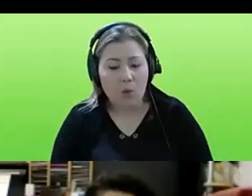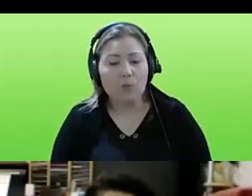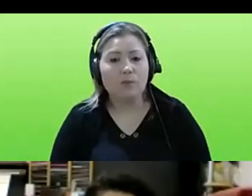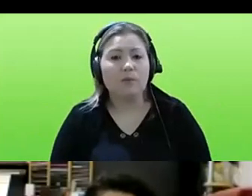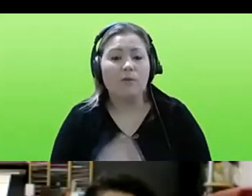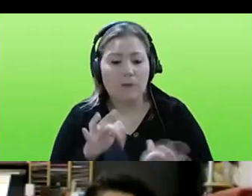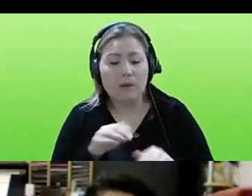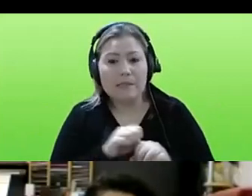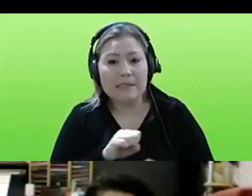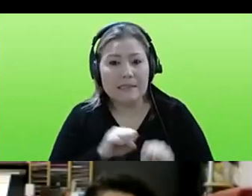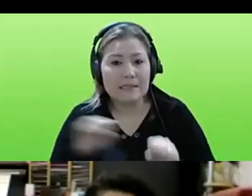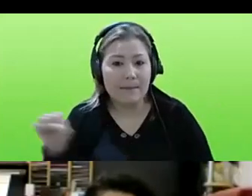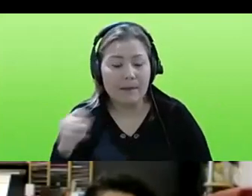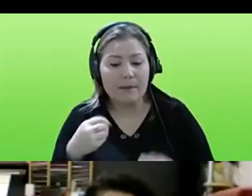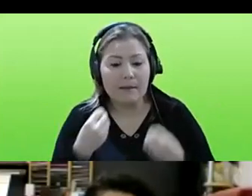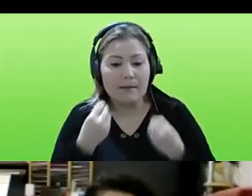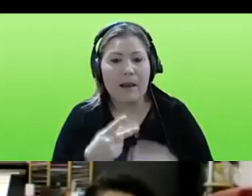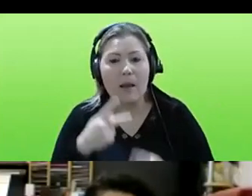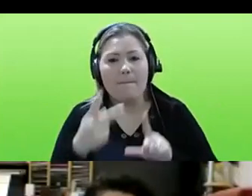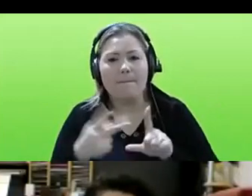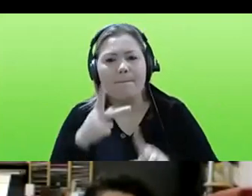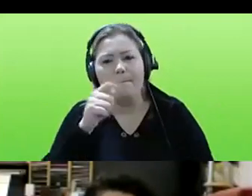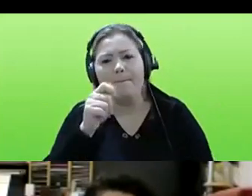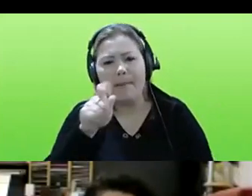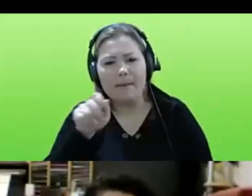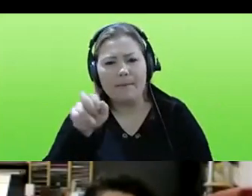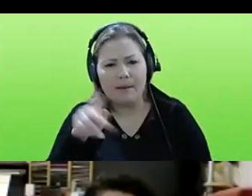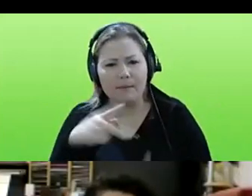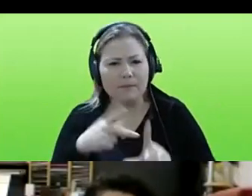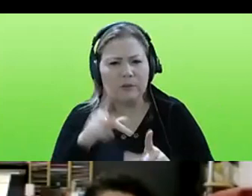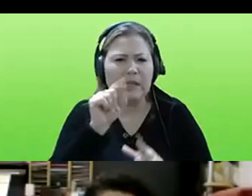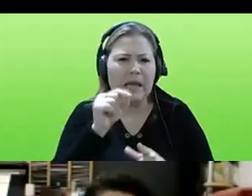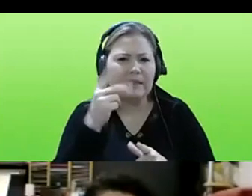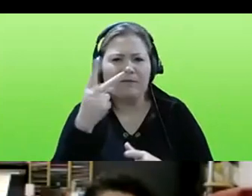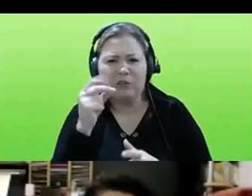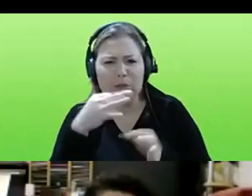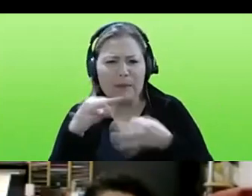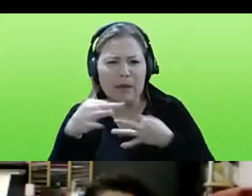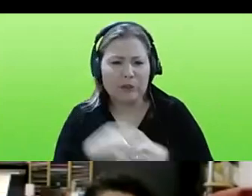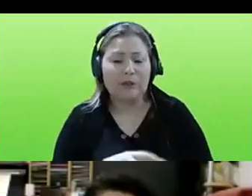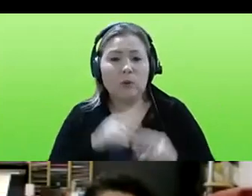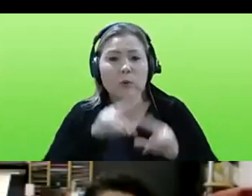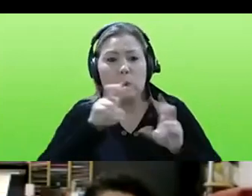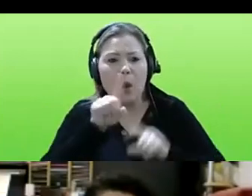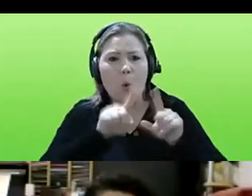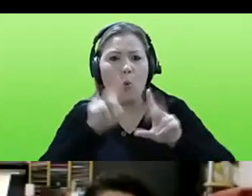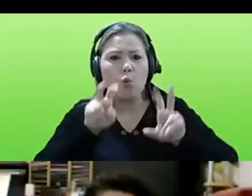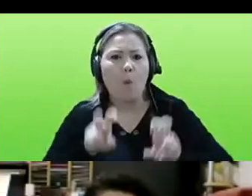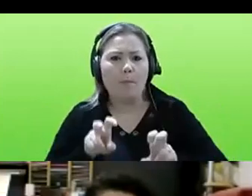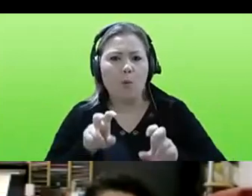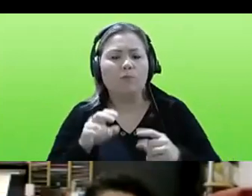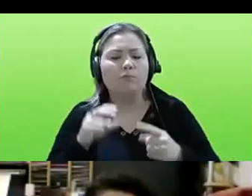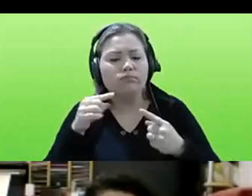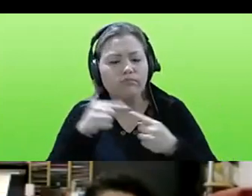semestre, você deve entregar um paper de 10 a 20 páginas, não é? Sobre algum tópico que tenha a ver com esse